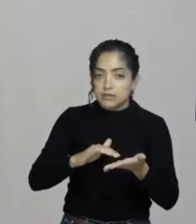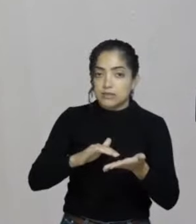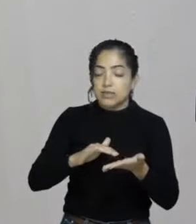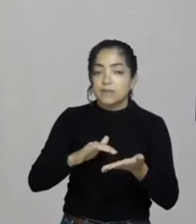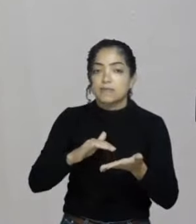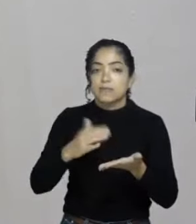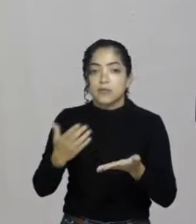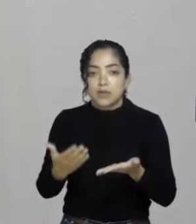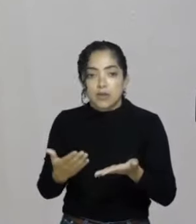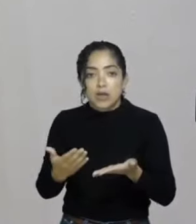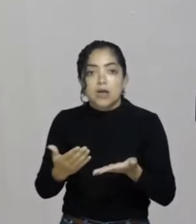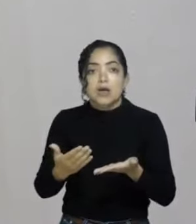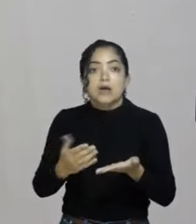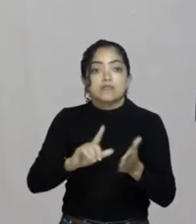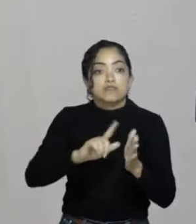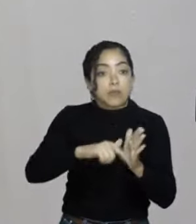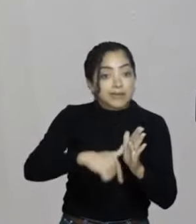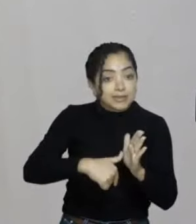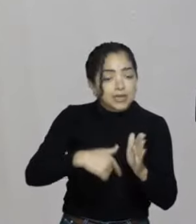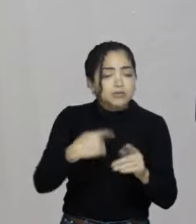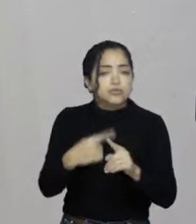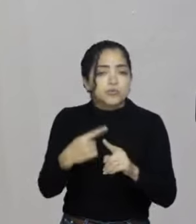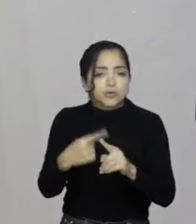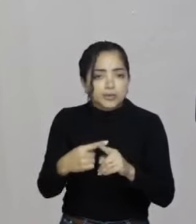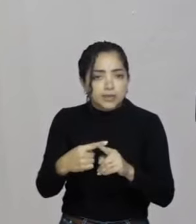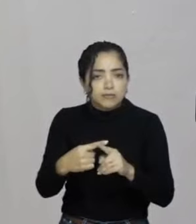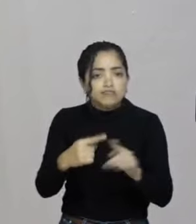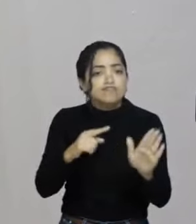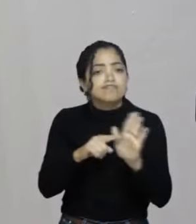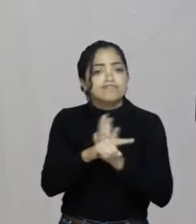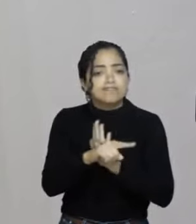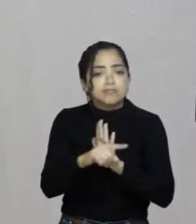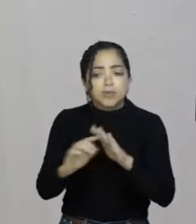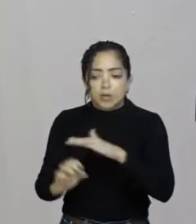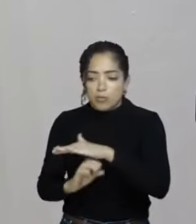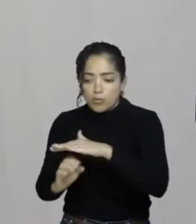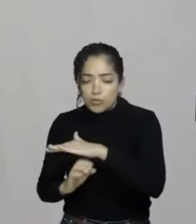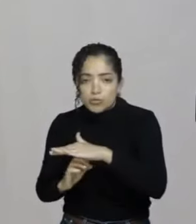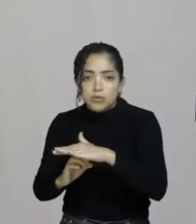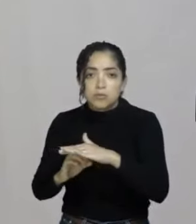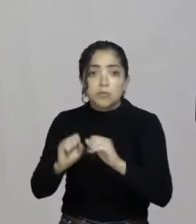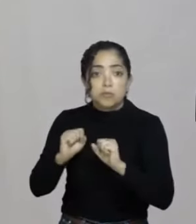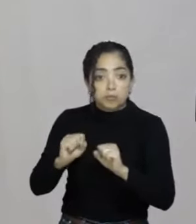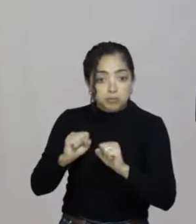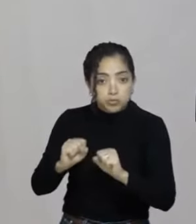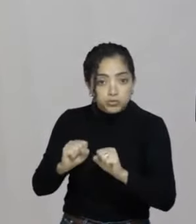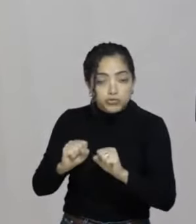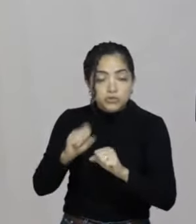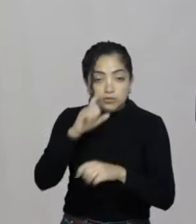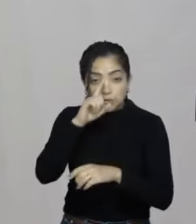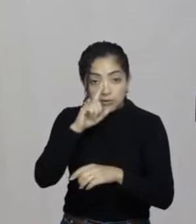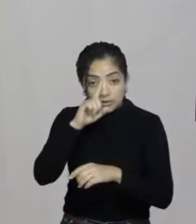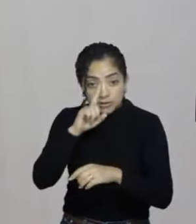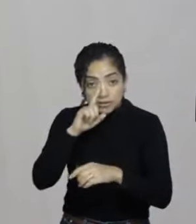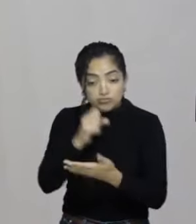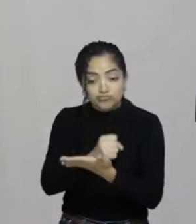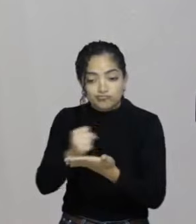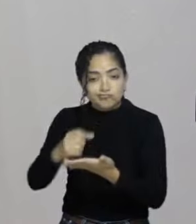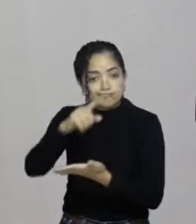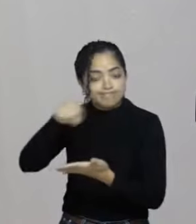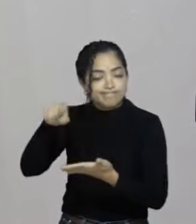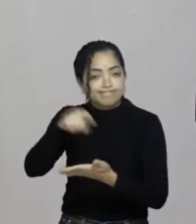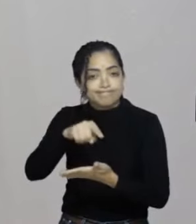houve tantos houveram tantos atrasos a ponto de empresas quase reincidirem os contratos e quais as medidas